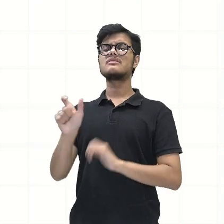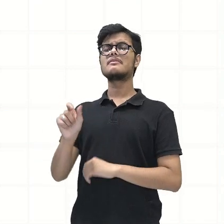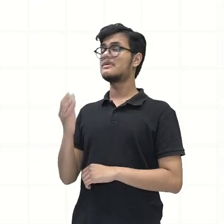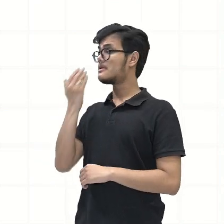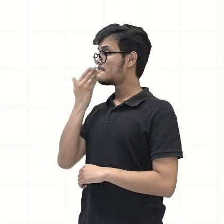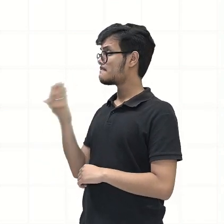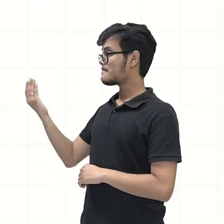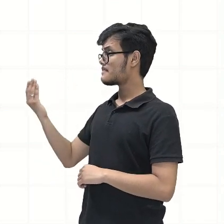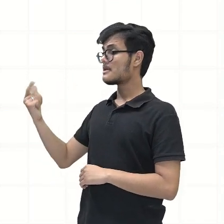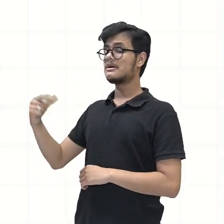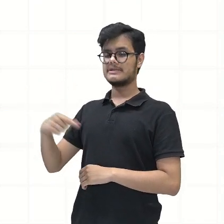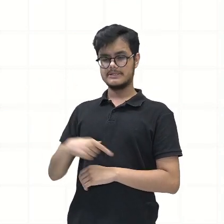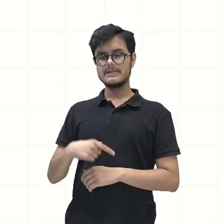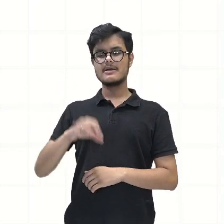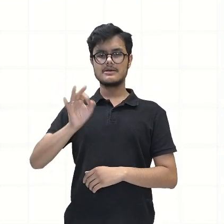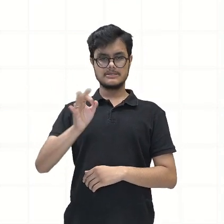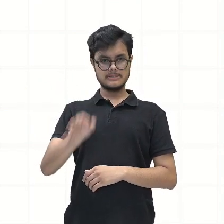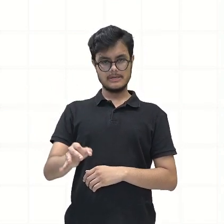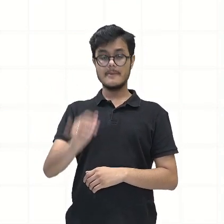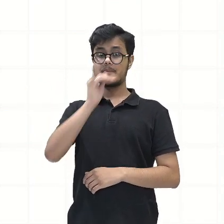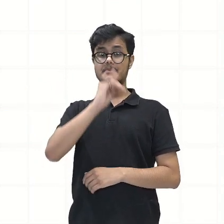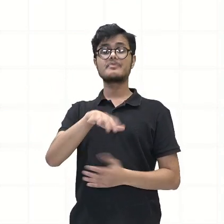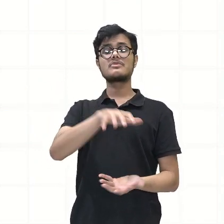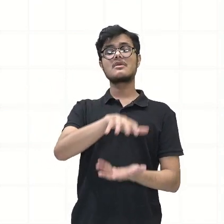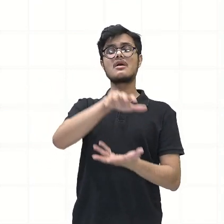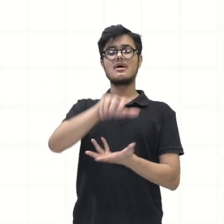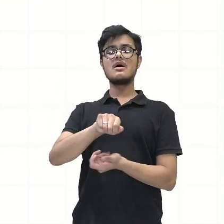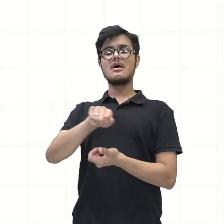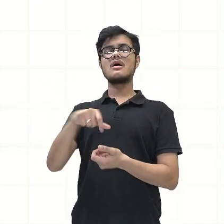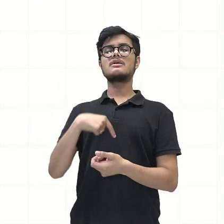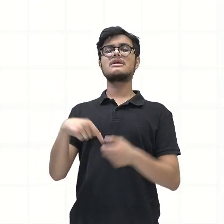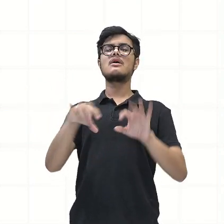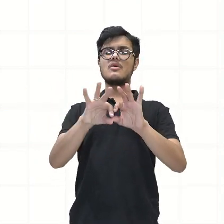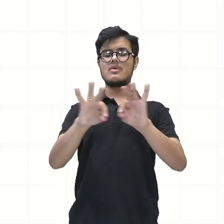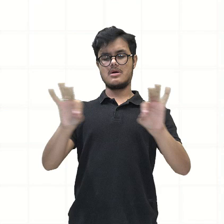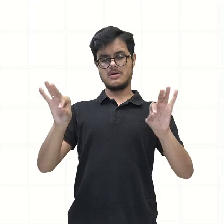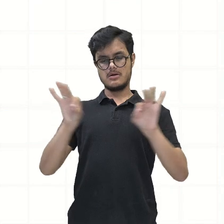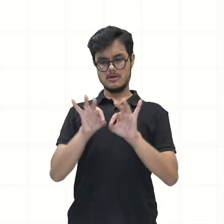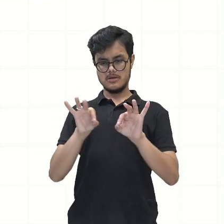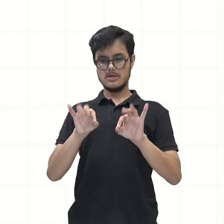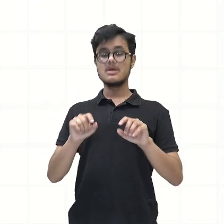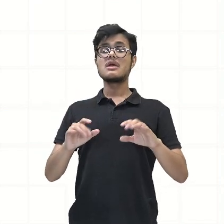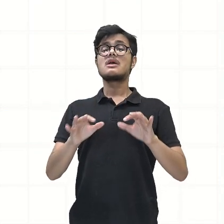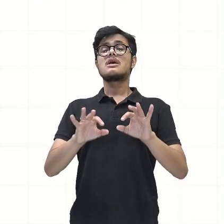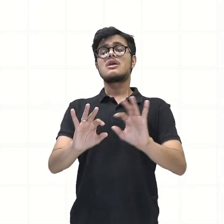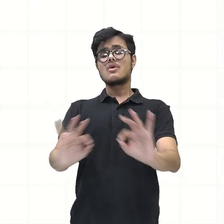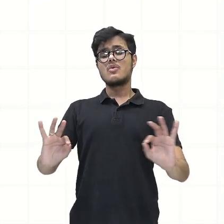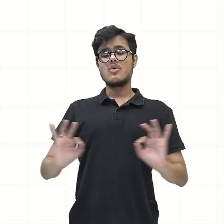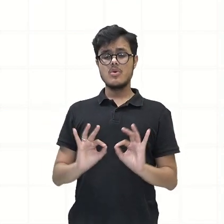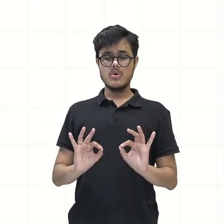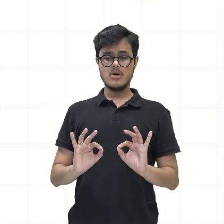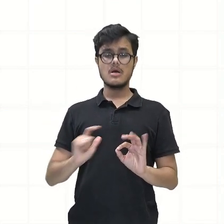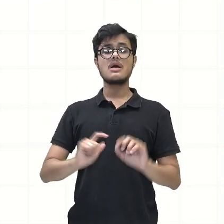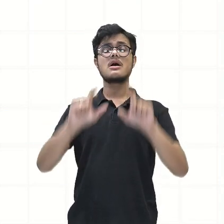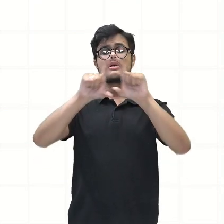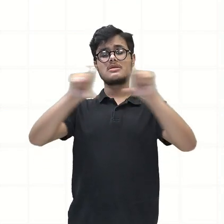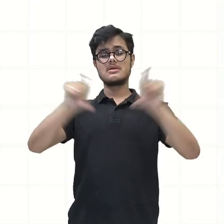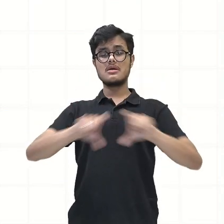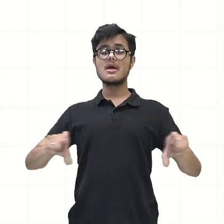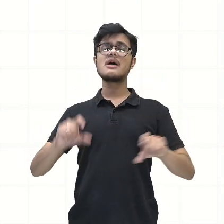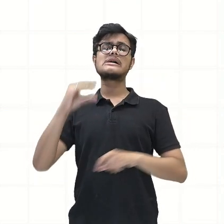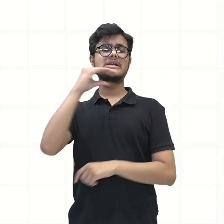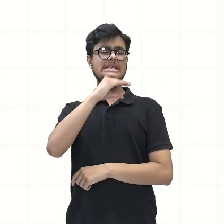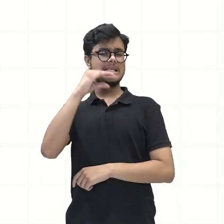o Trópico de Câncer e o Trópico de Capricórnio, tá? Onde predomina os climas quentes